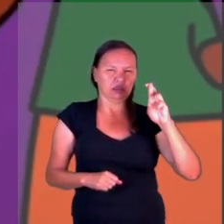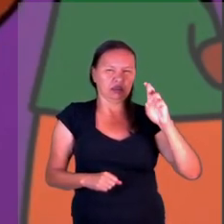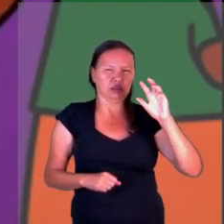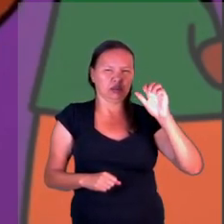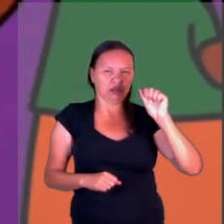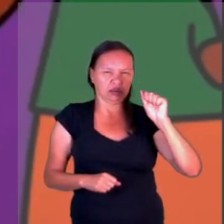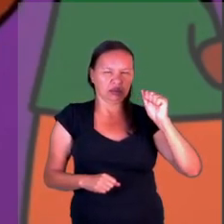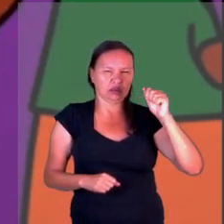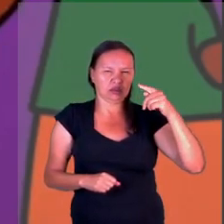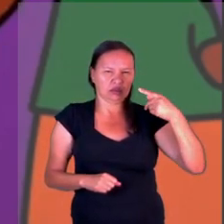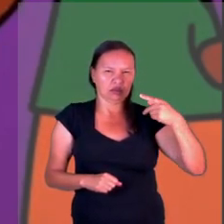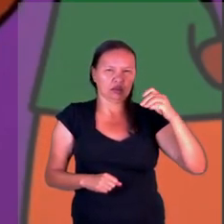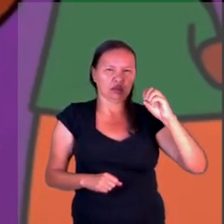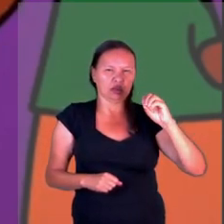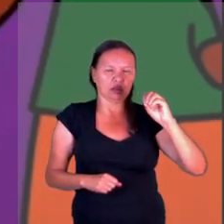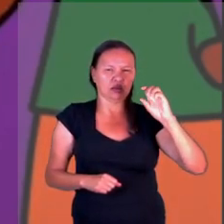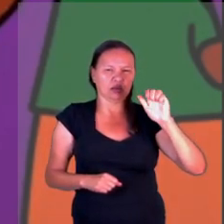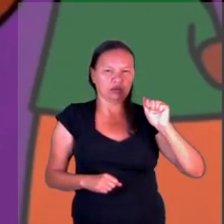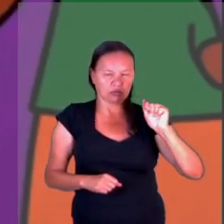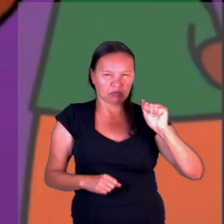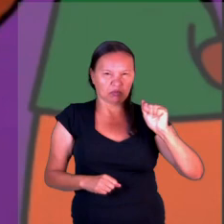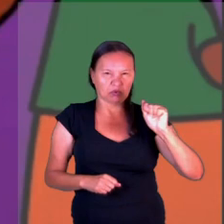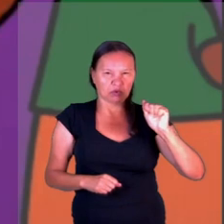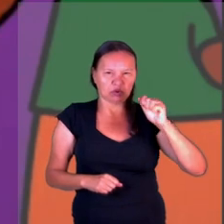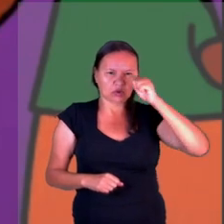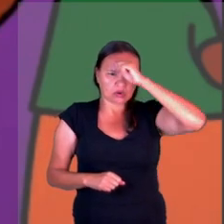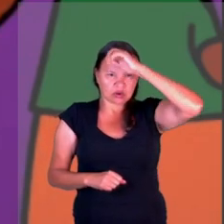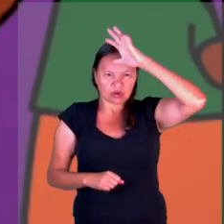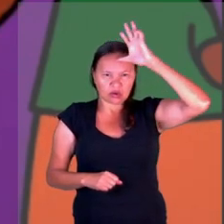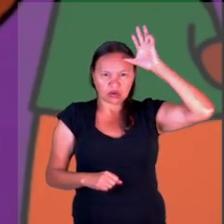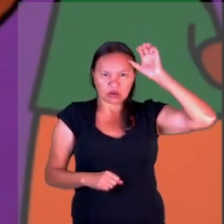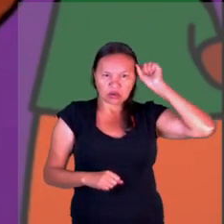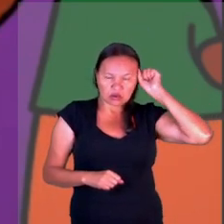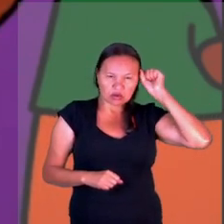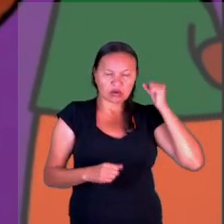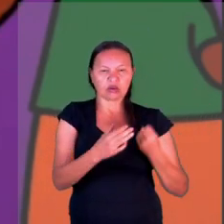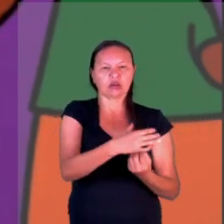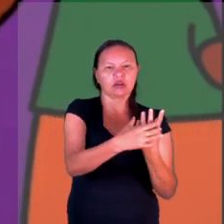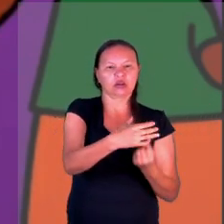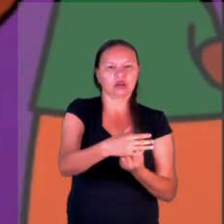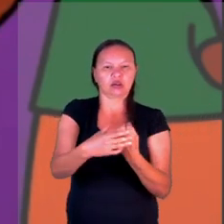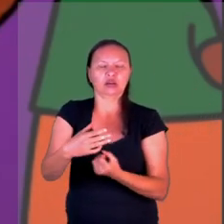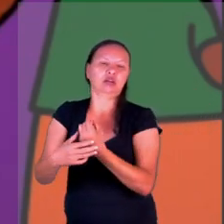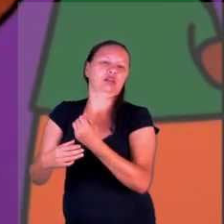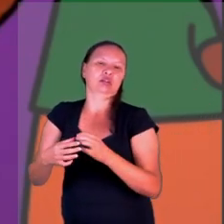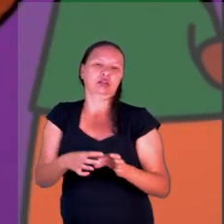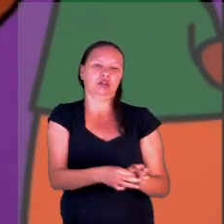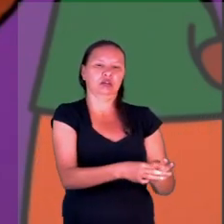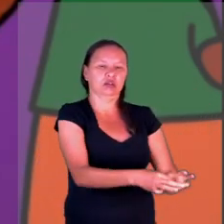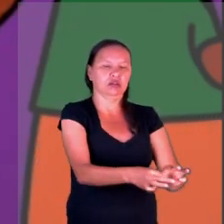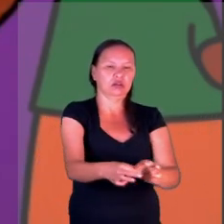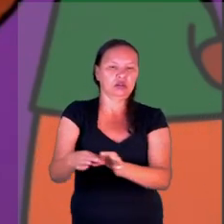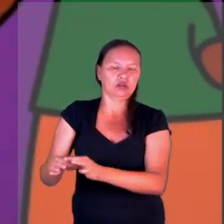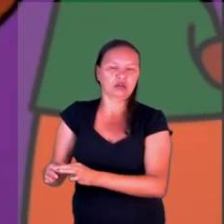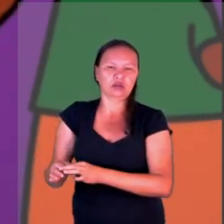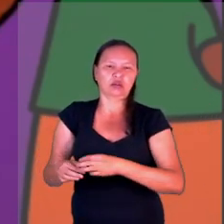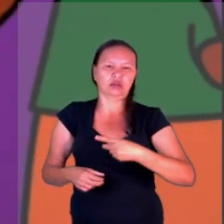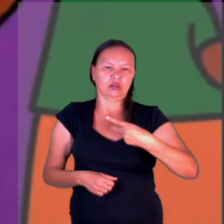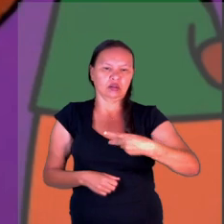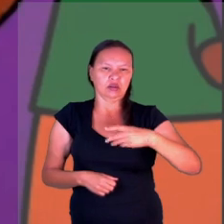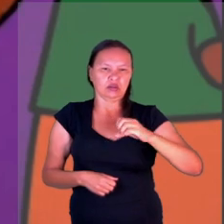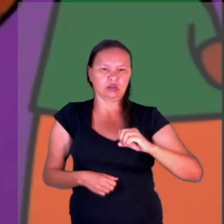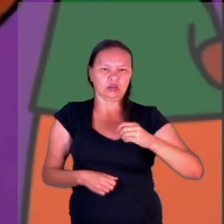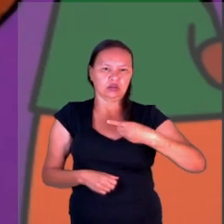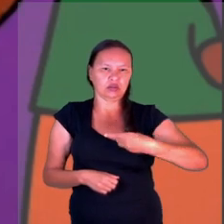tradicionais dos povos no Amazonas formada por diversas organizações desde 2019